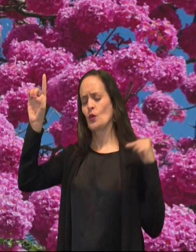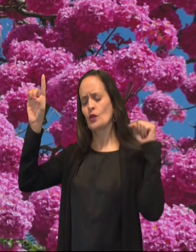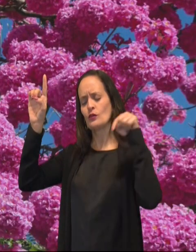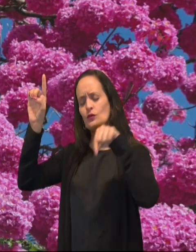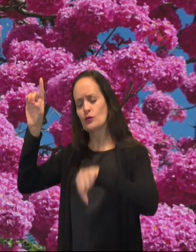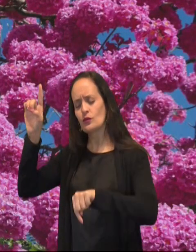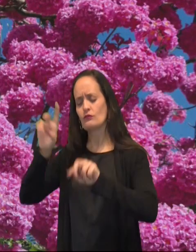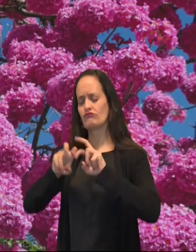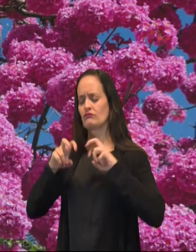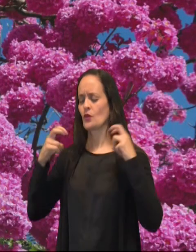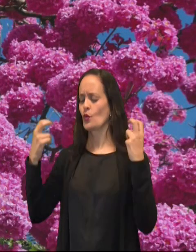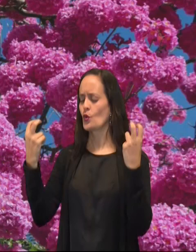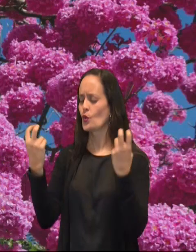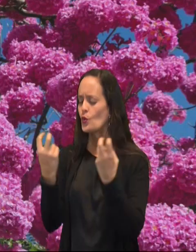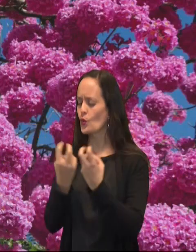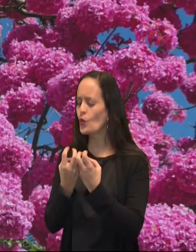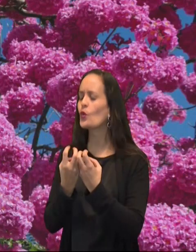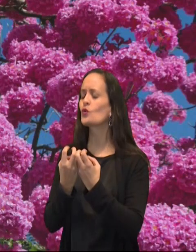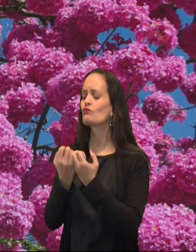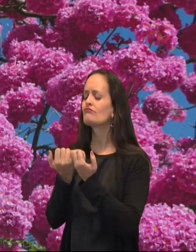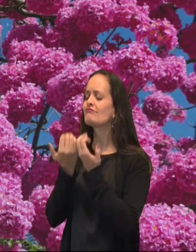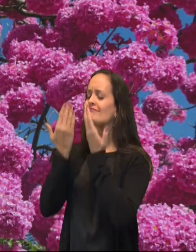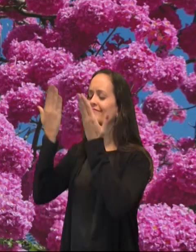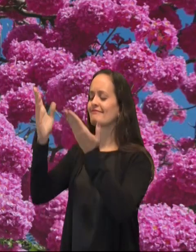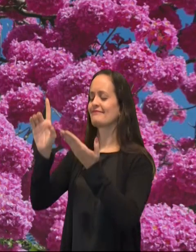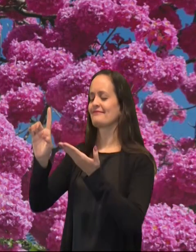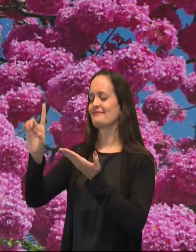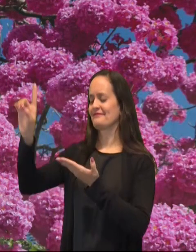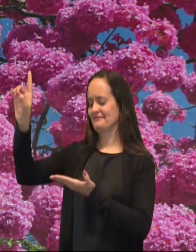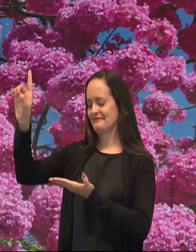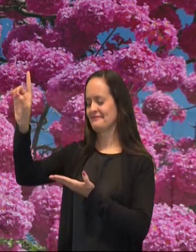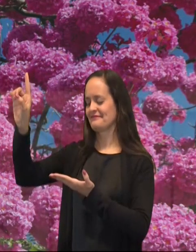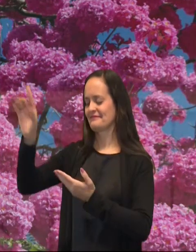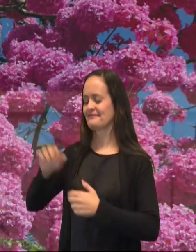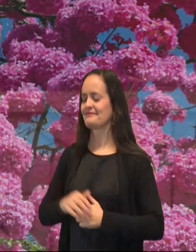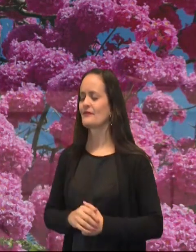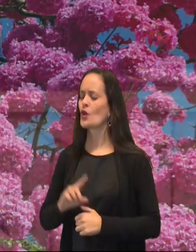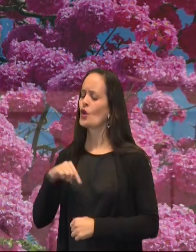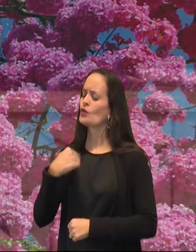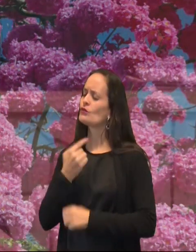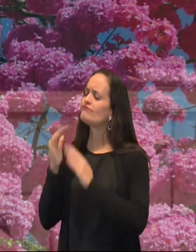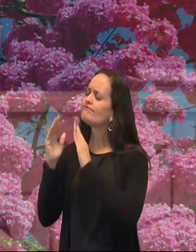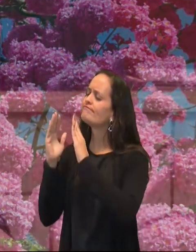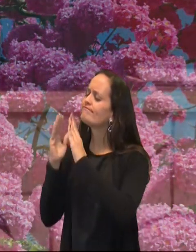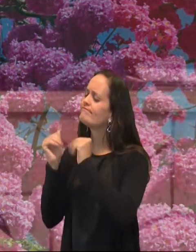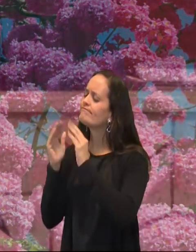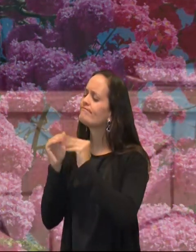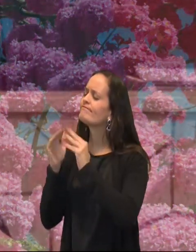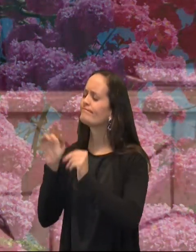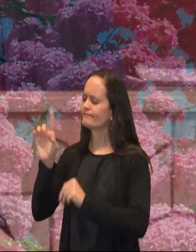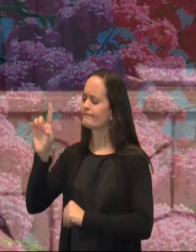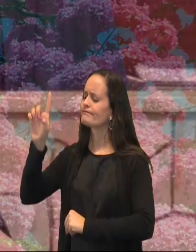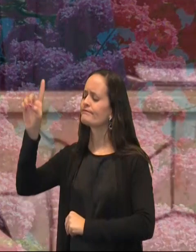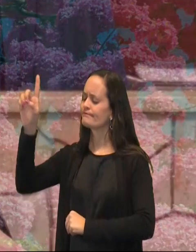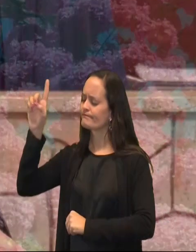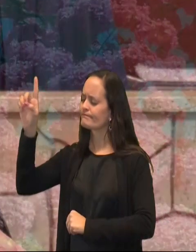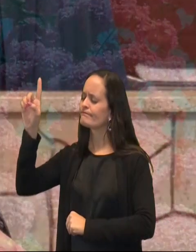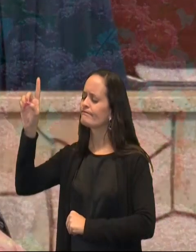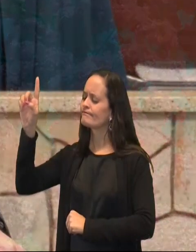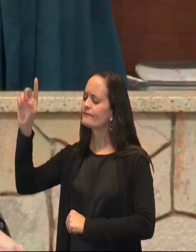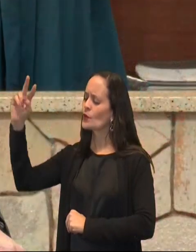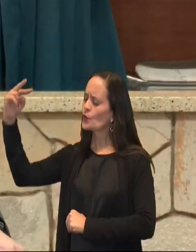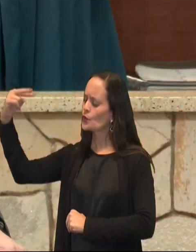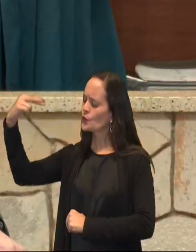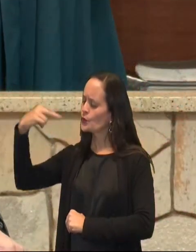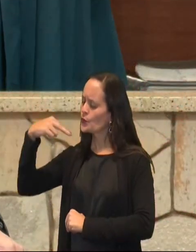culto que nós ofertamos a Ti, nós pedimos que o Senhor esteja